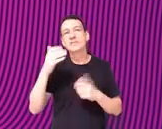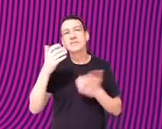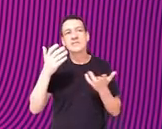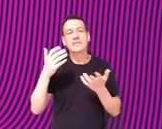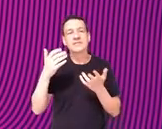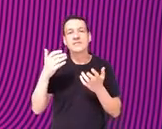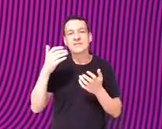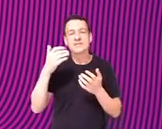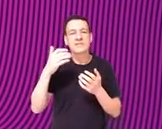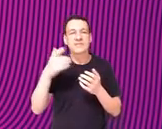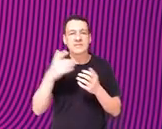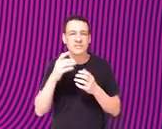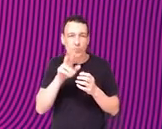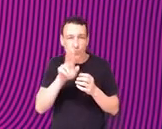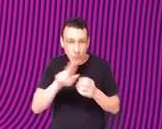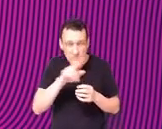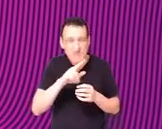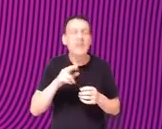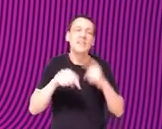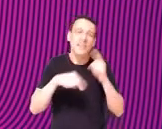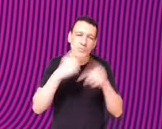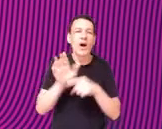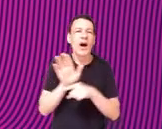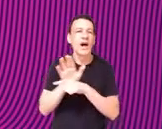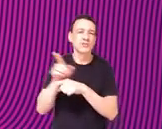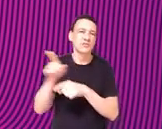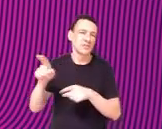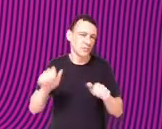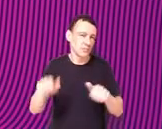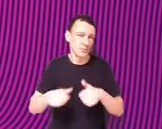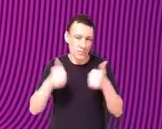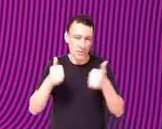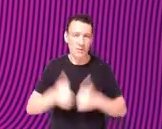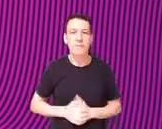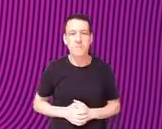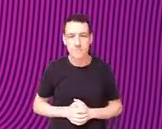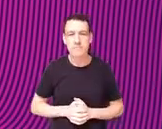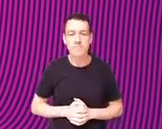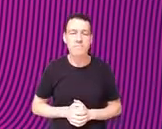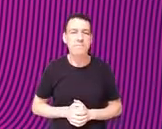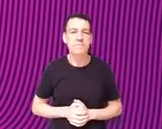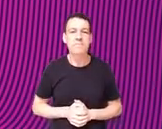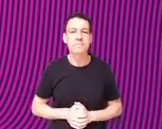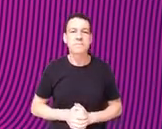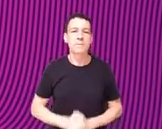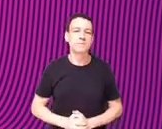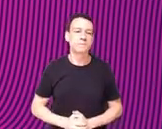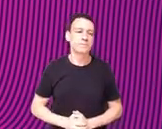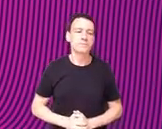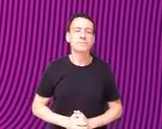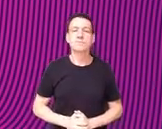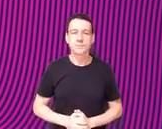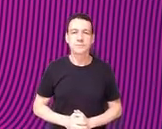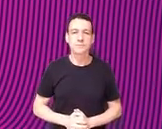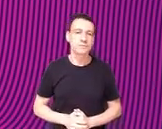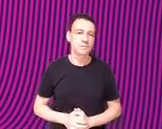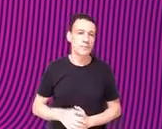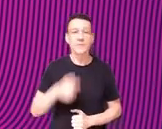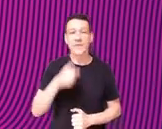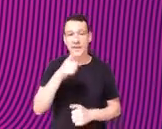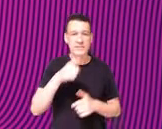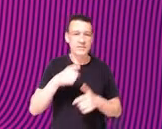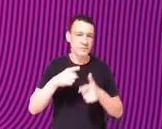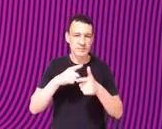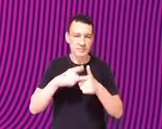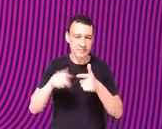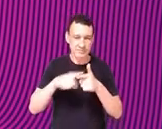E nesse sentido trago aqui o exemplo de um programa que desenvolvemos no meu departamento, um programa de telemonitorização de um